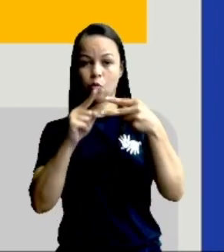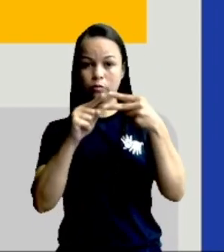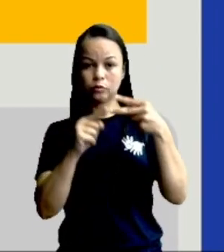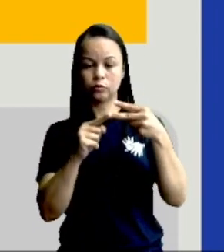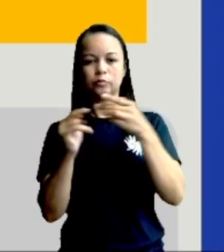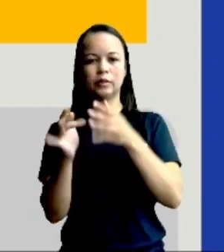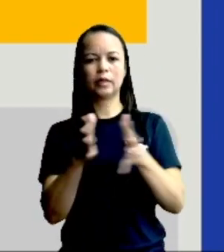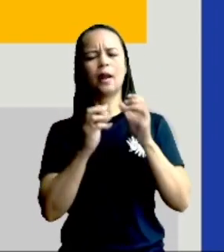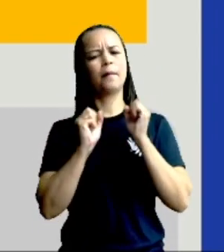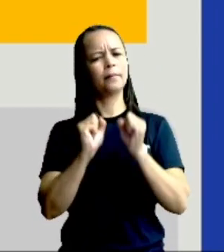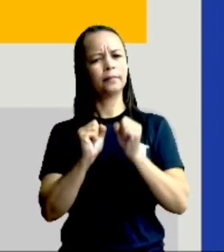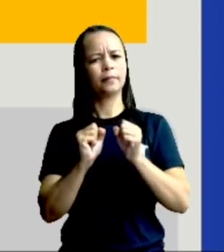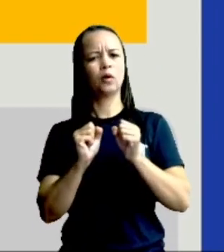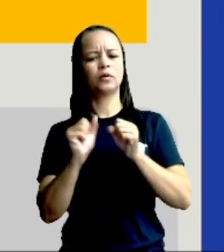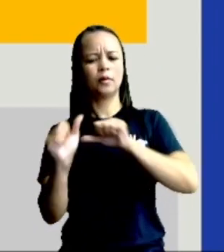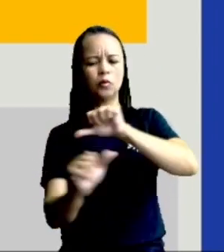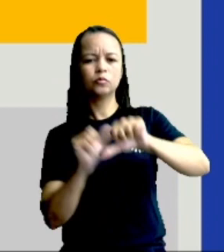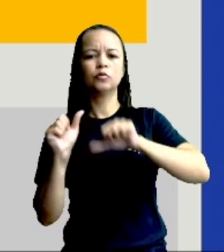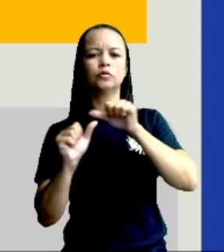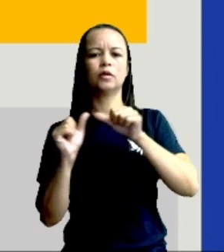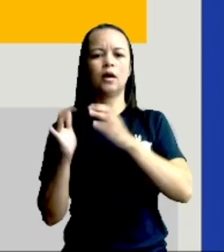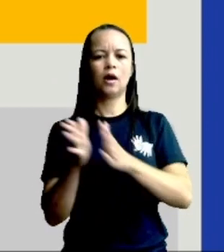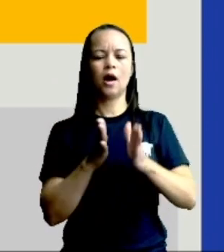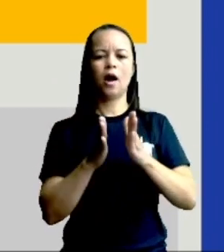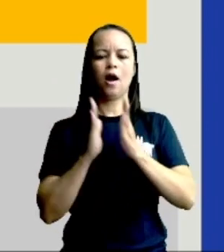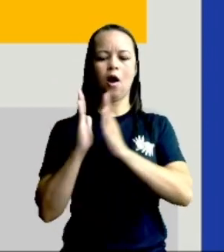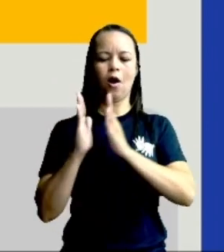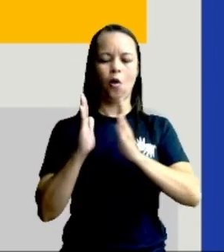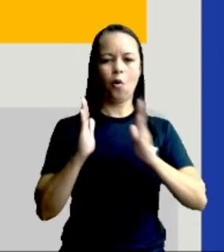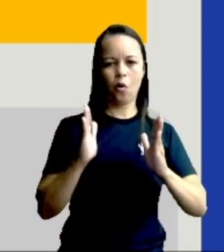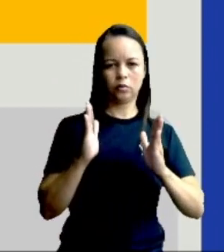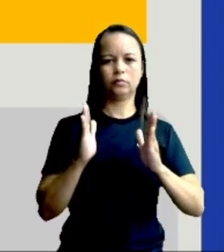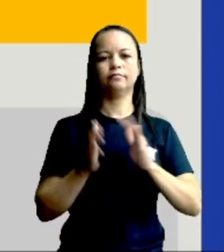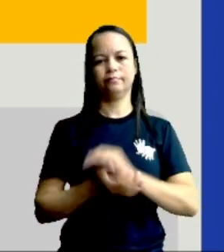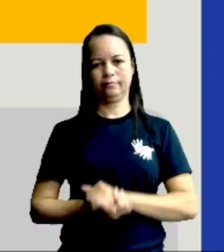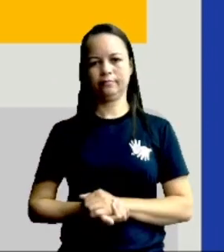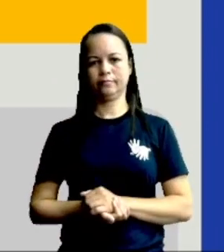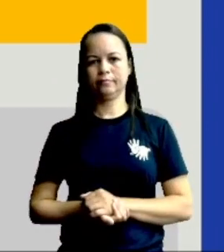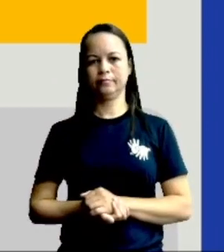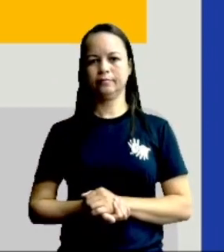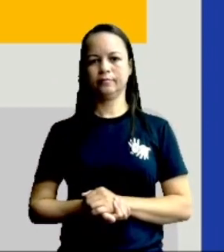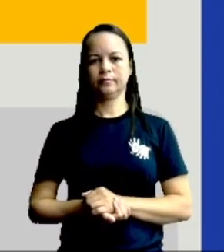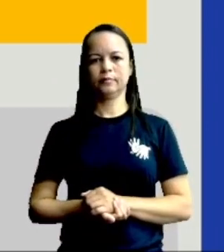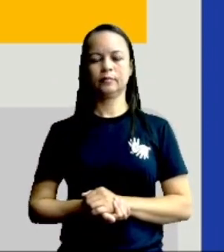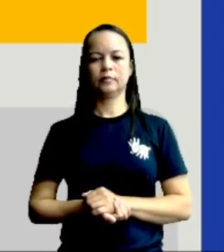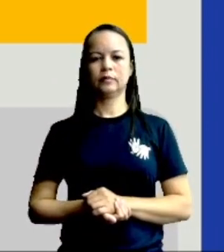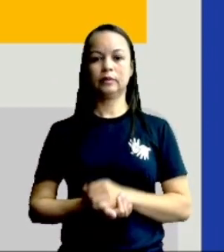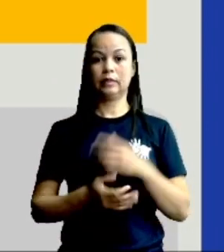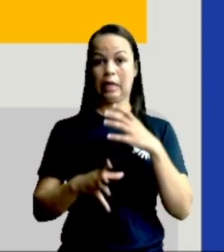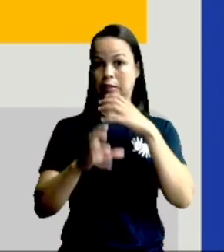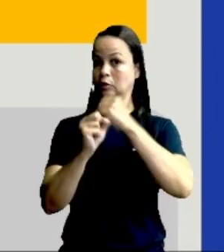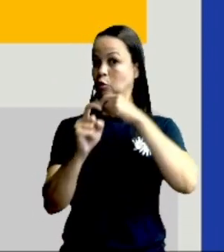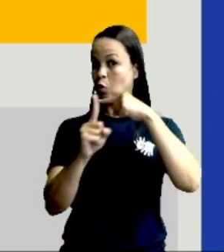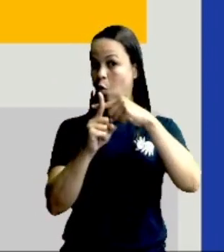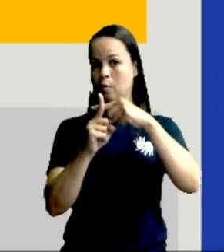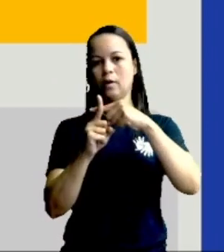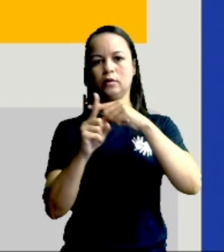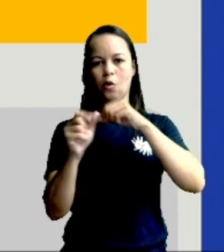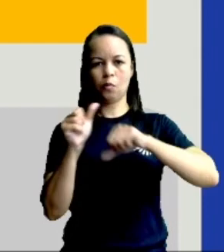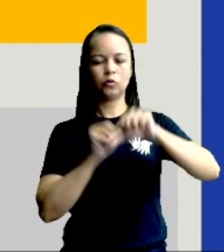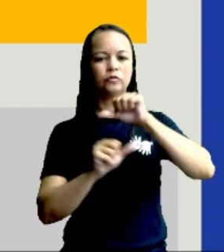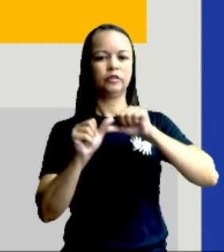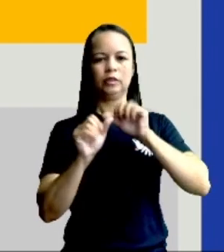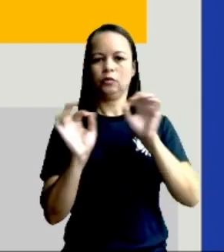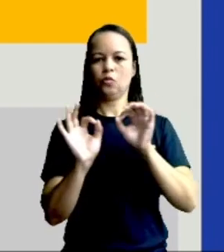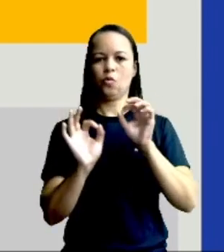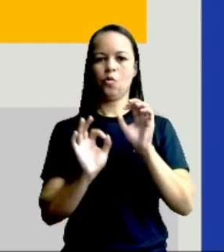parcelas, sempre podemos alterar a ordem das parcelas, tá? Na soma, não modificando o